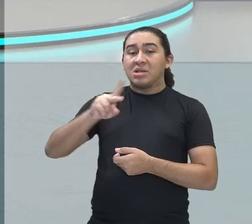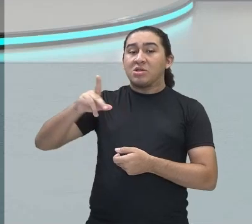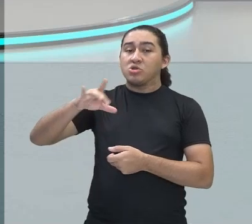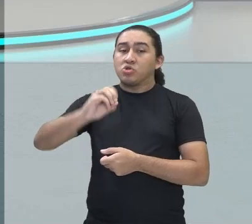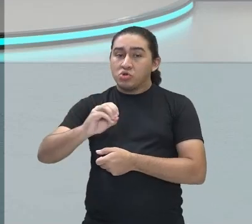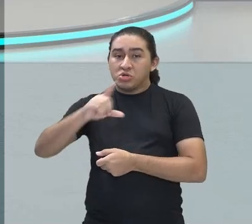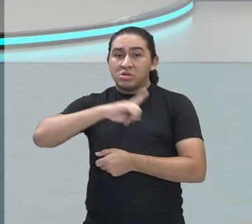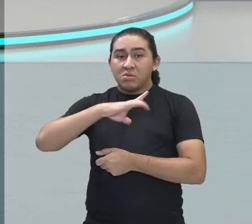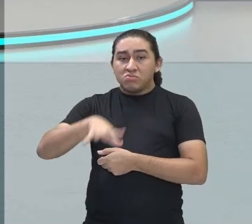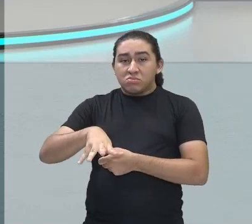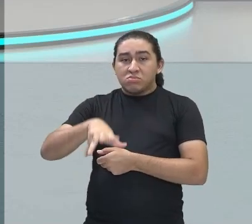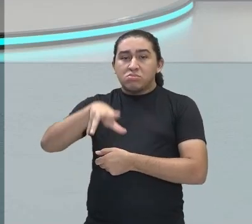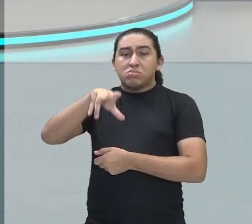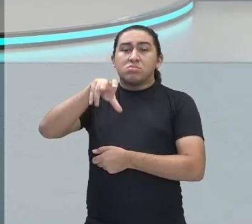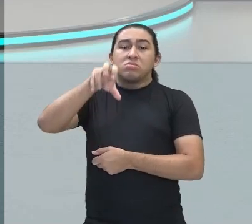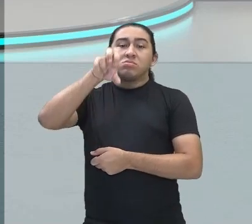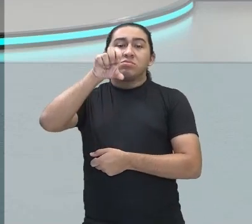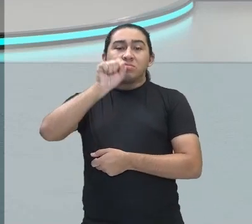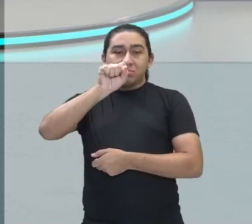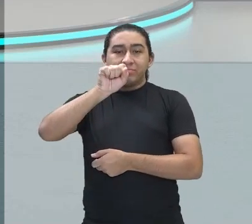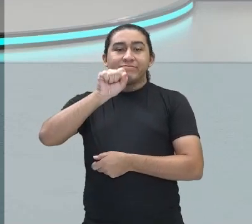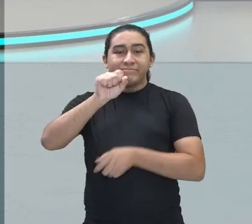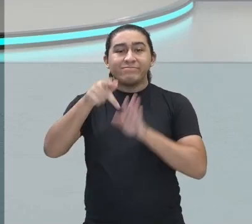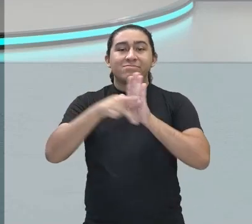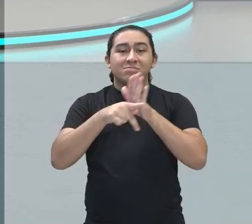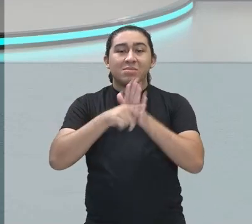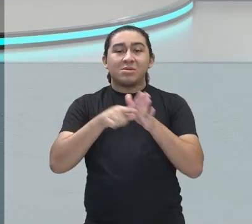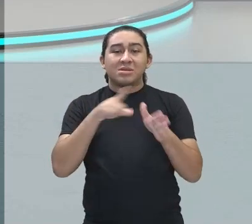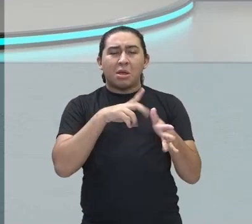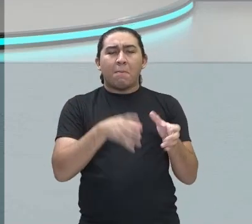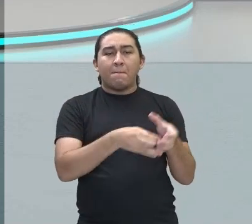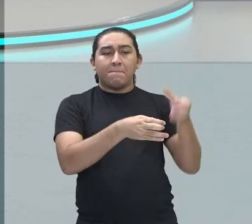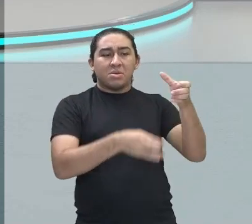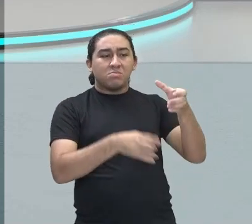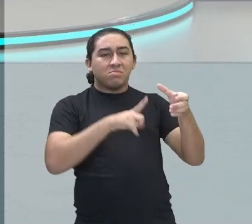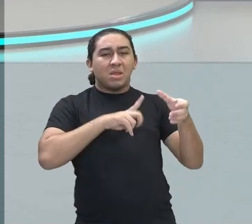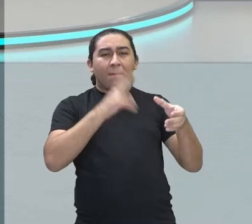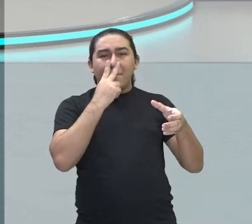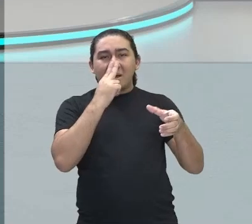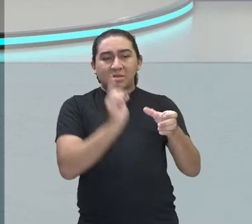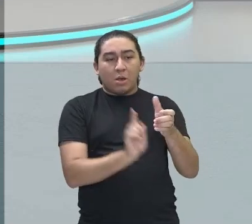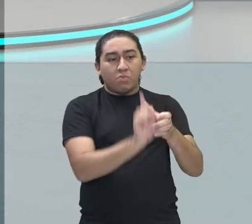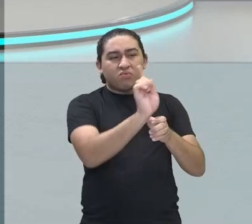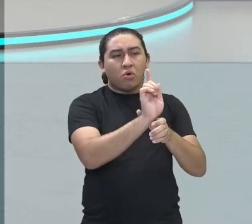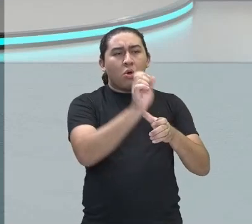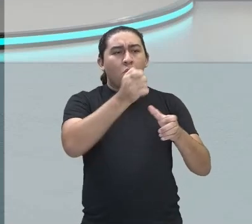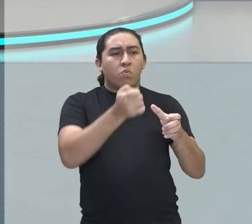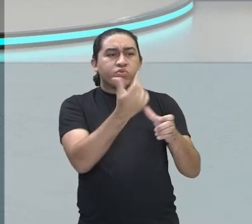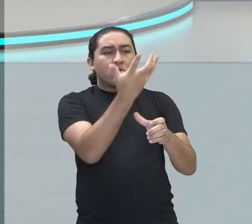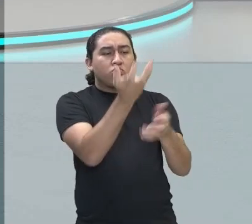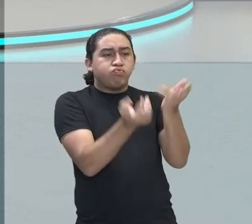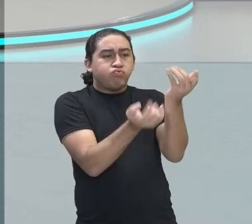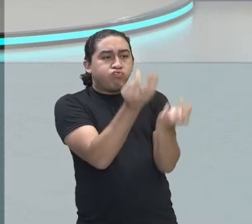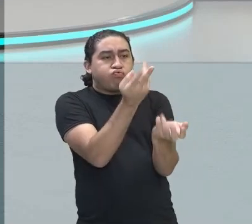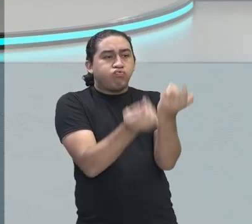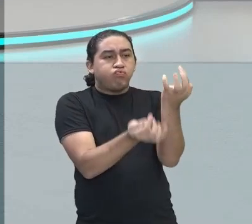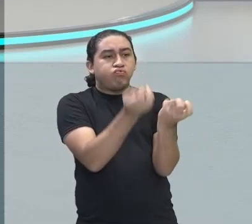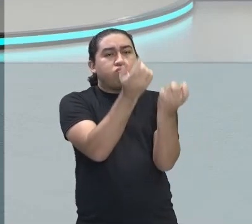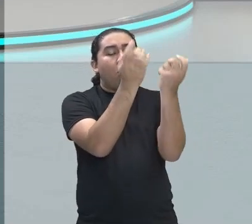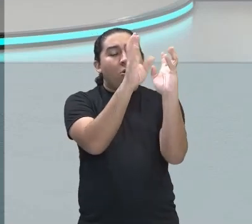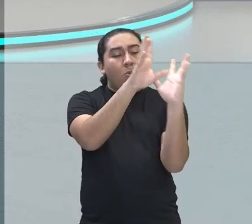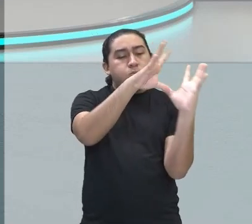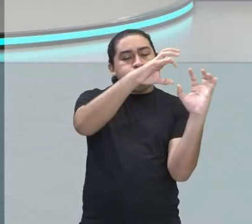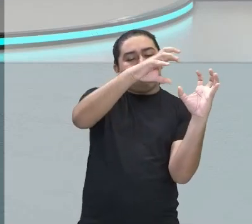de turíbulos etéreos, celestiais, e esse incenso levanta ondas